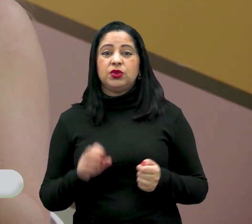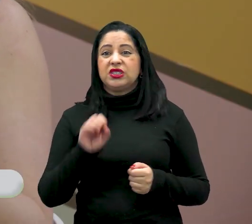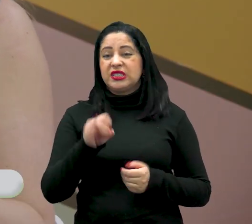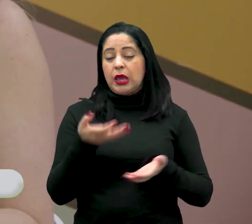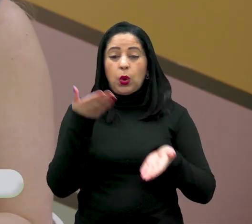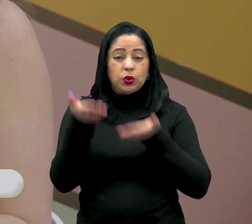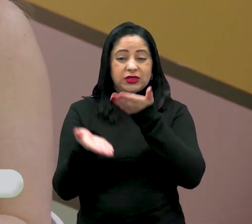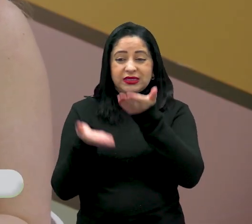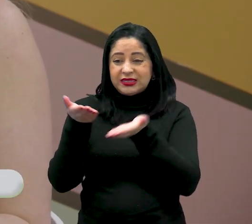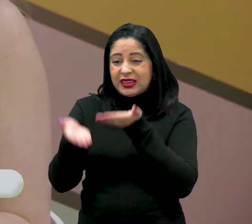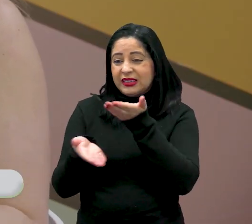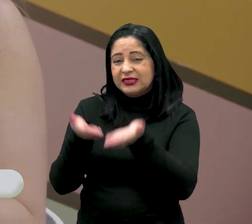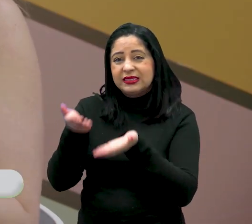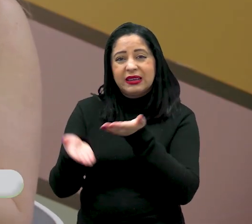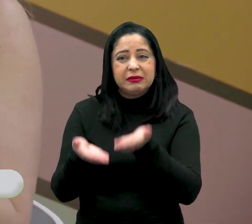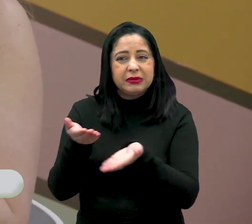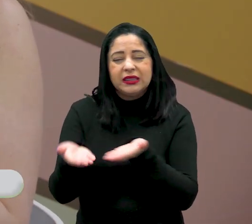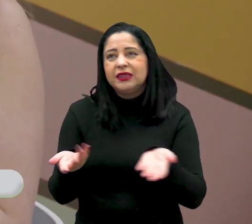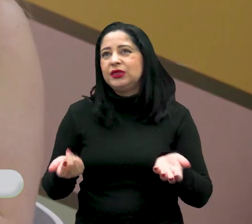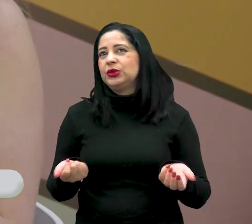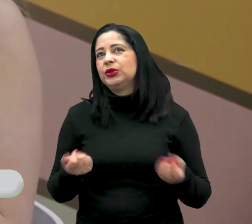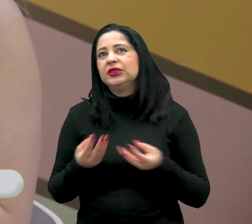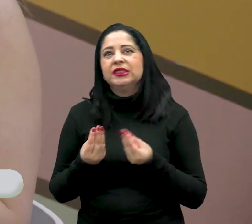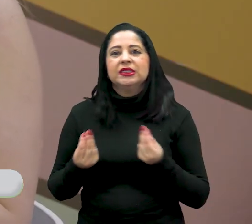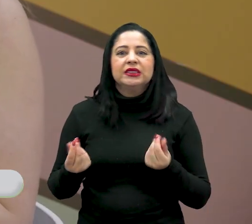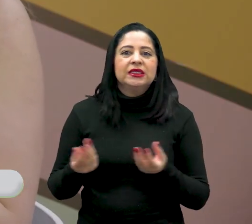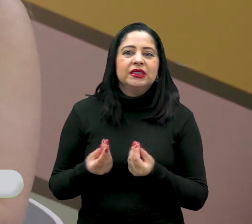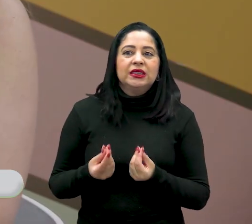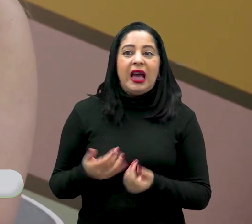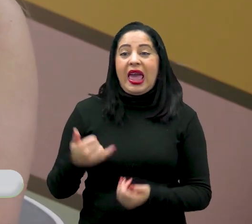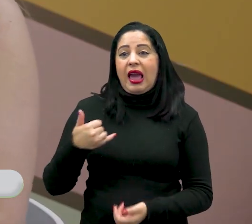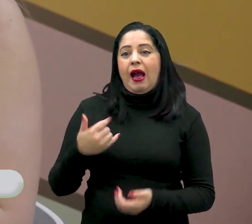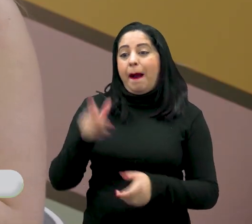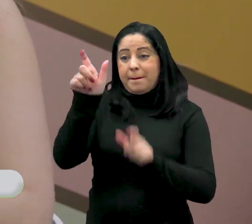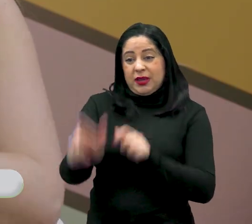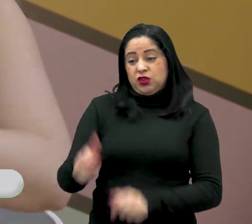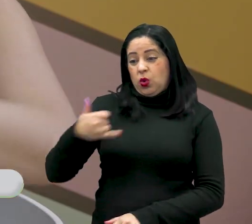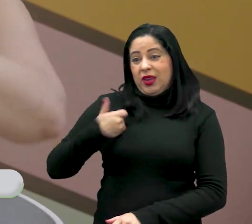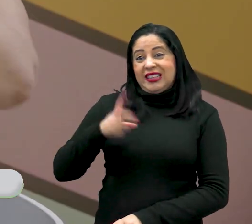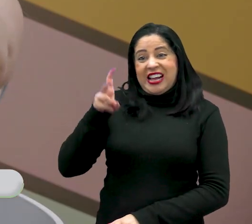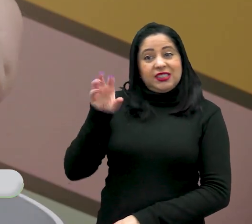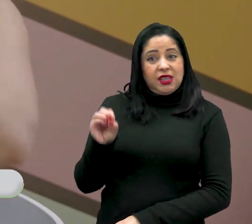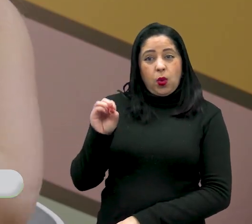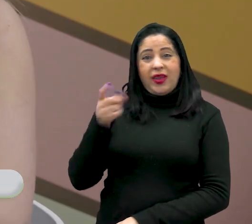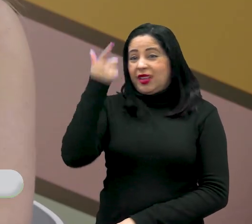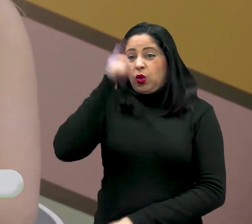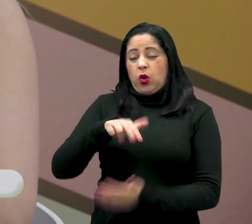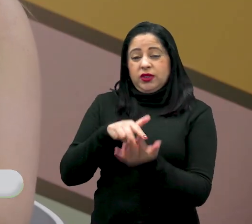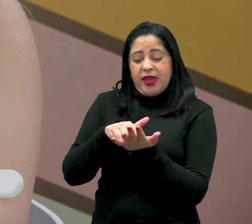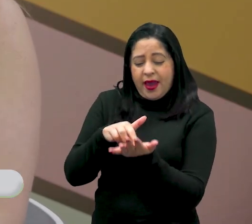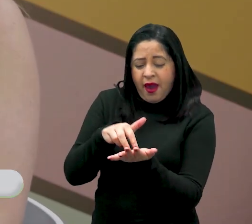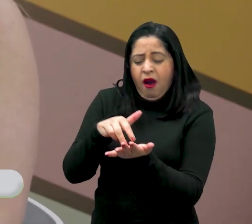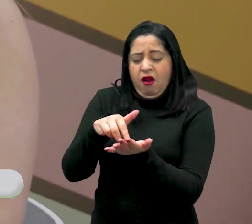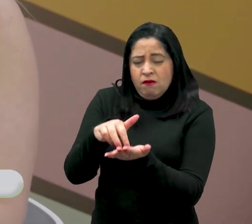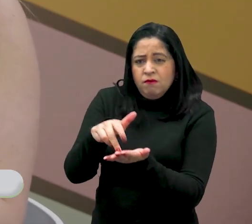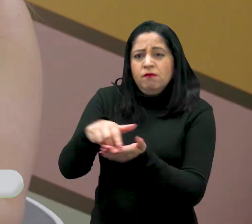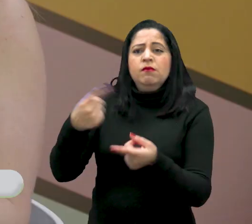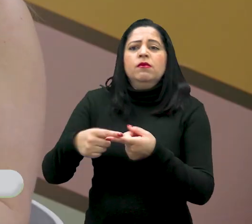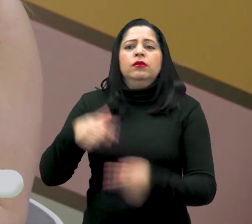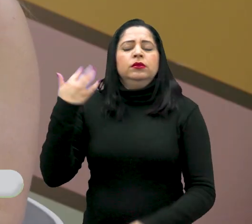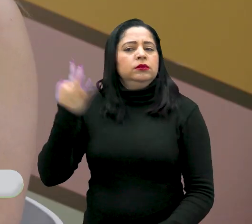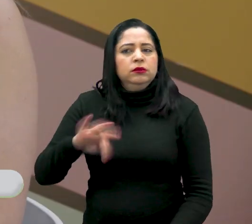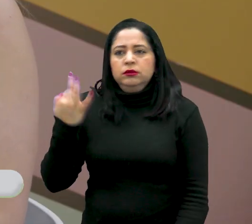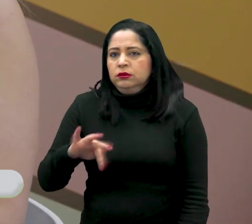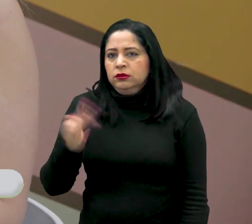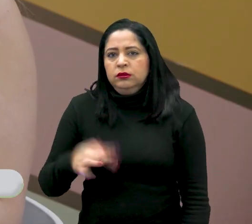bem com o tratamento conservador, o paciente está se limitando, tem 50 anos de idade e não consegue andar um quarteirão porque tem a dor. Isso